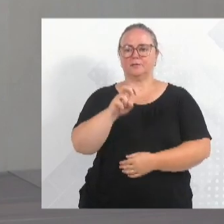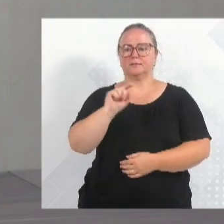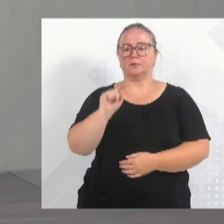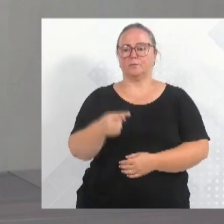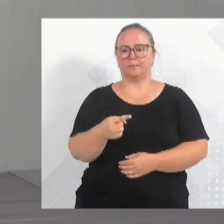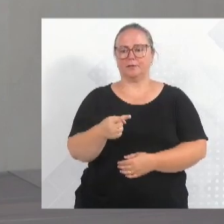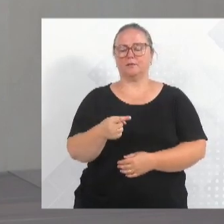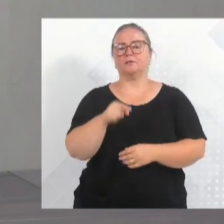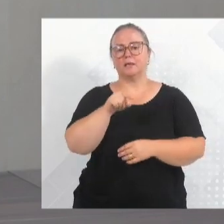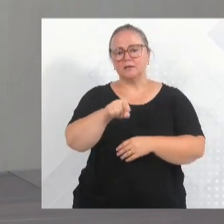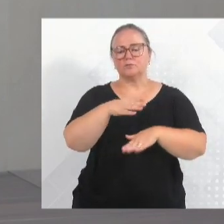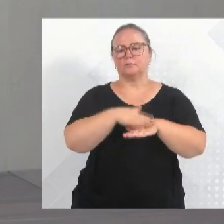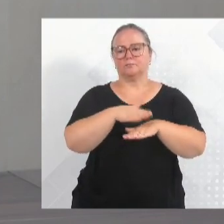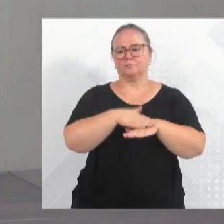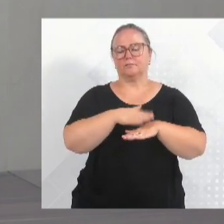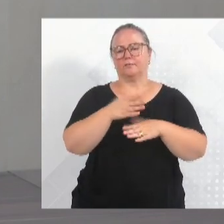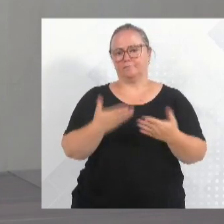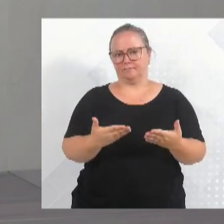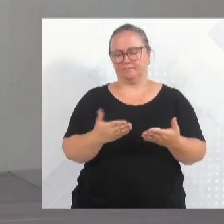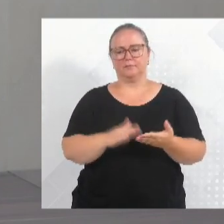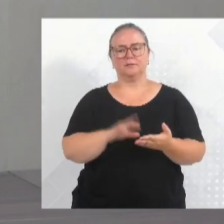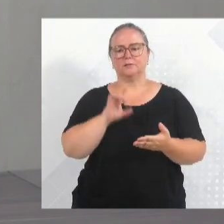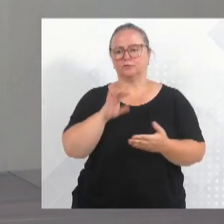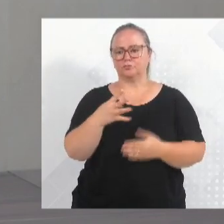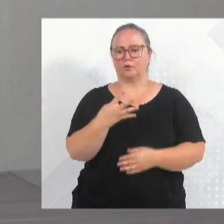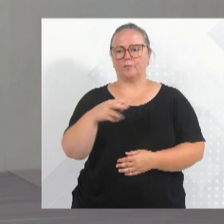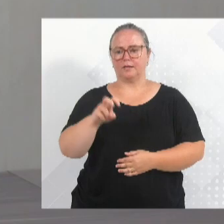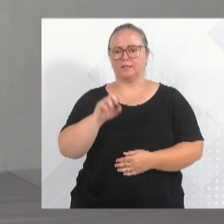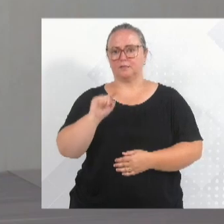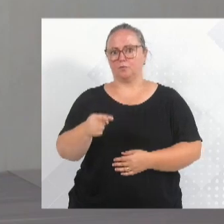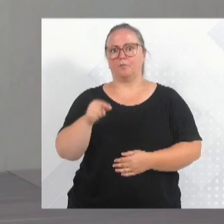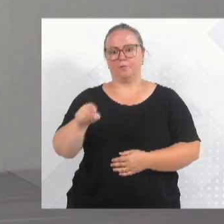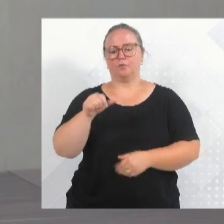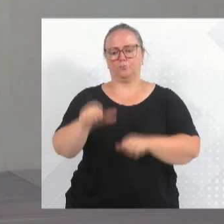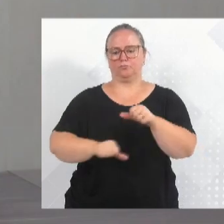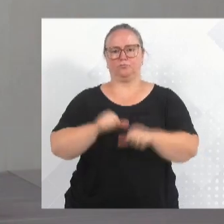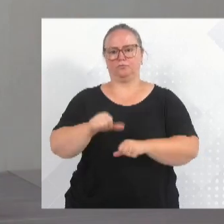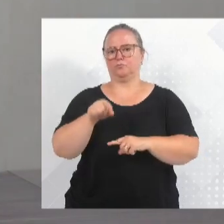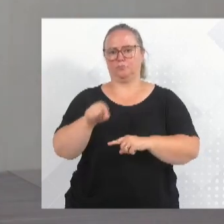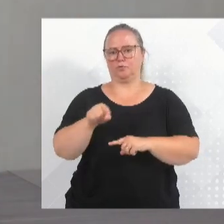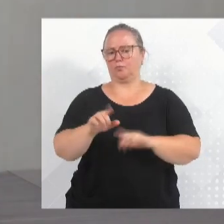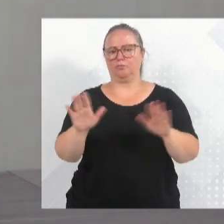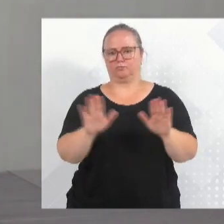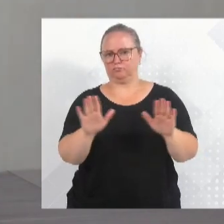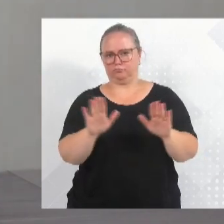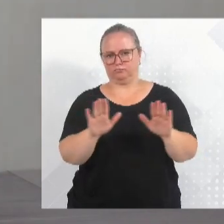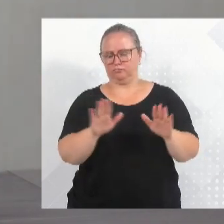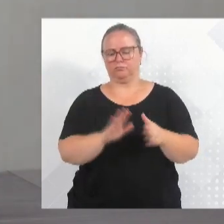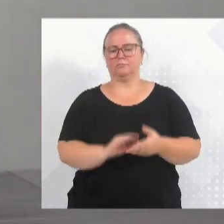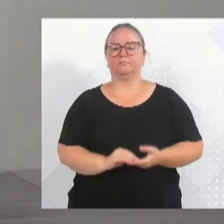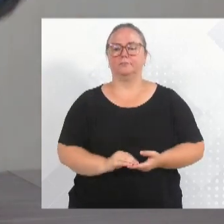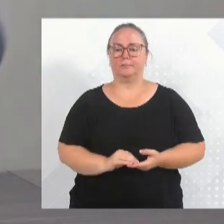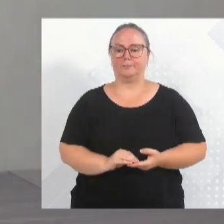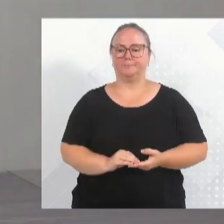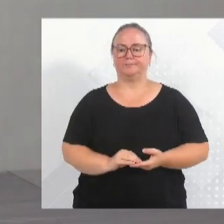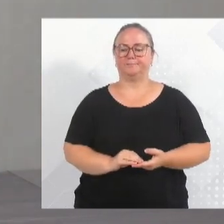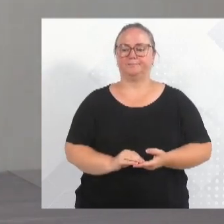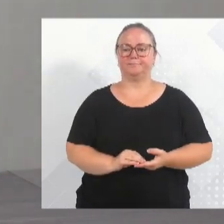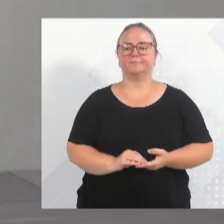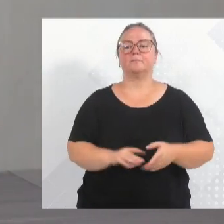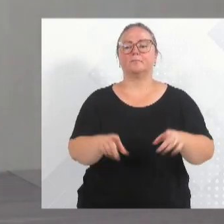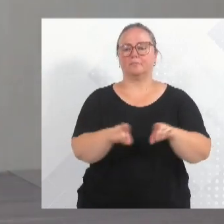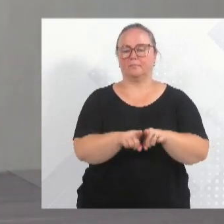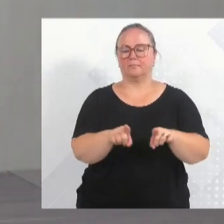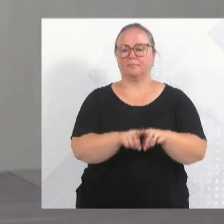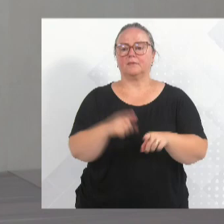E isso foi executado. Não só a troca dos 45 mil hidrômetros, que faz com que a gente alcance os indicadores que constam lá no plano, e